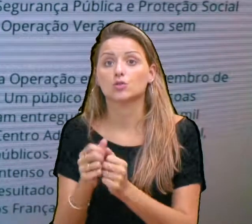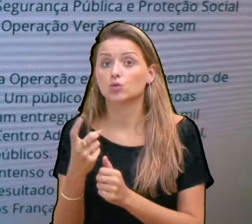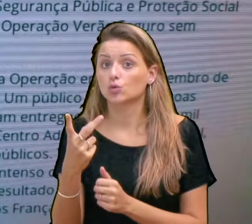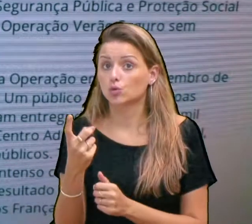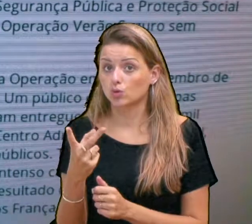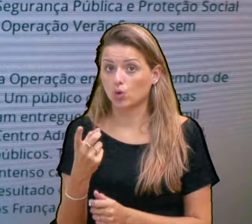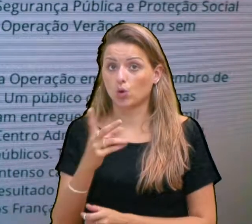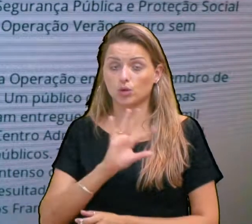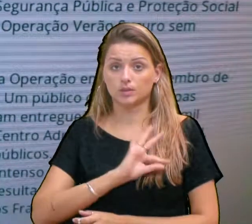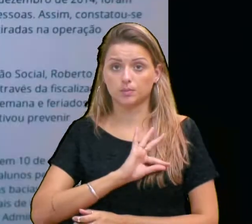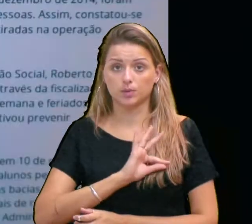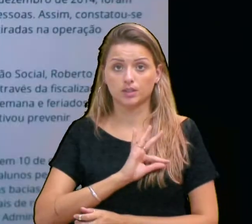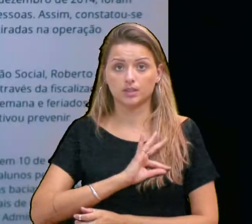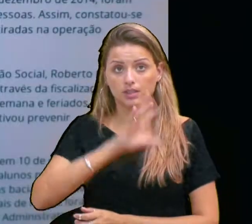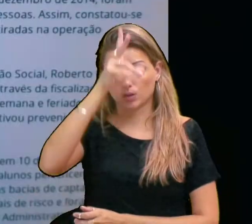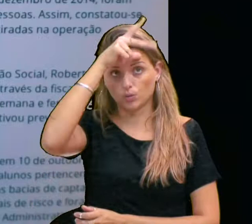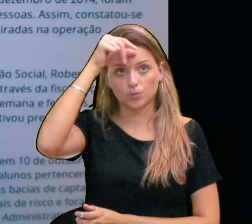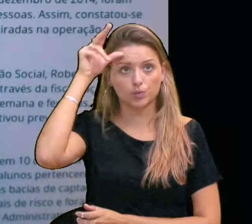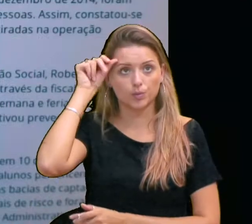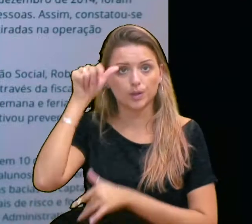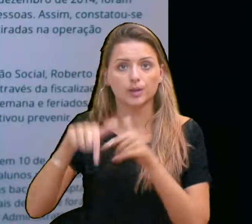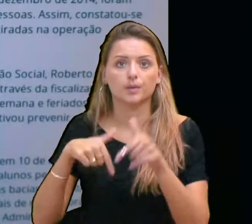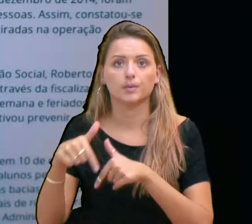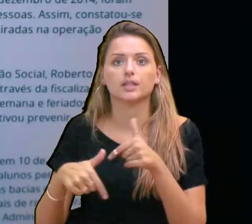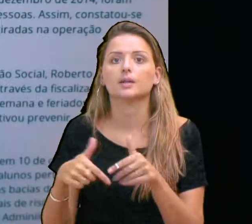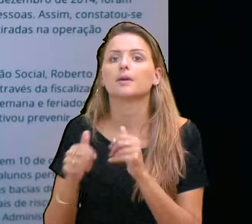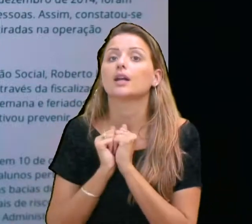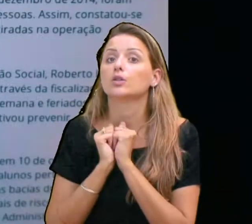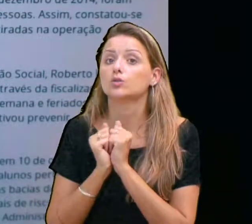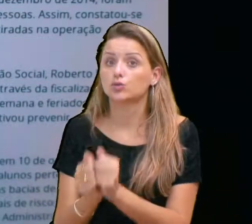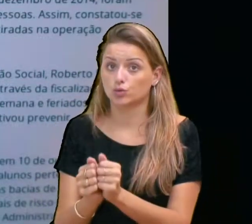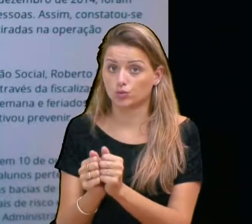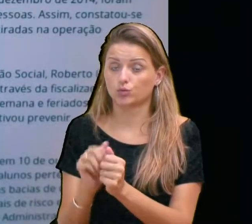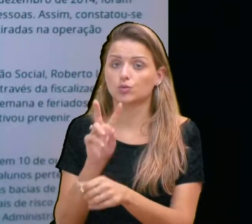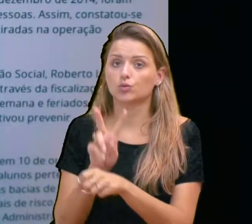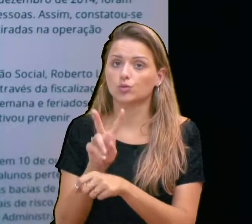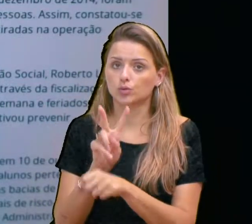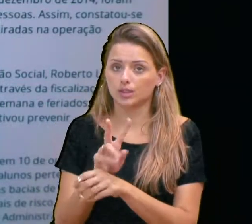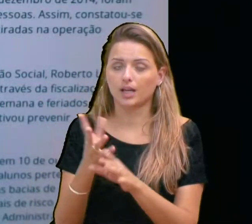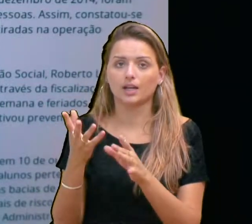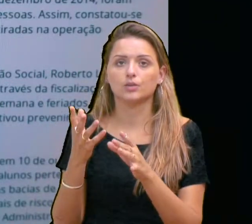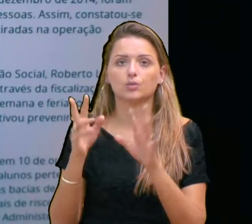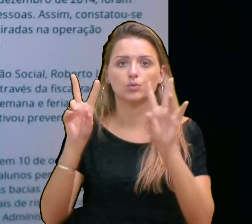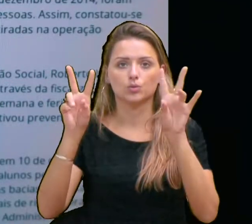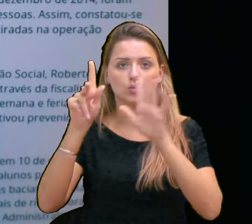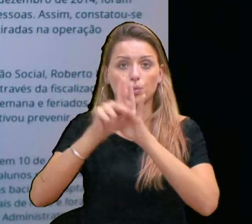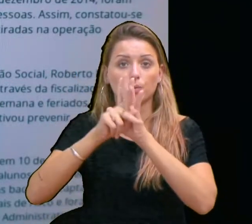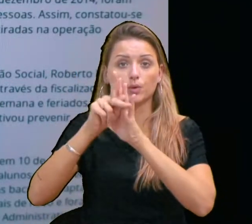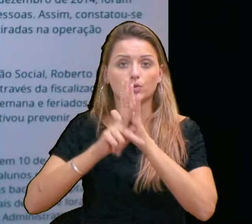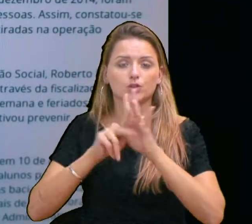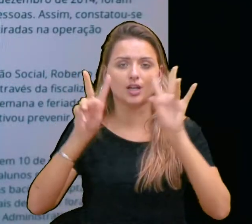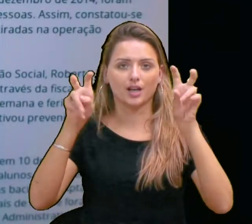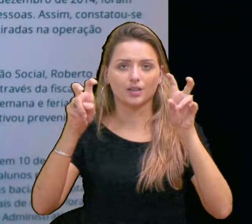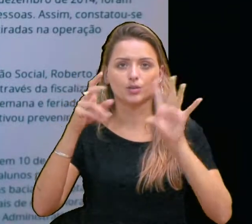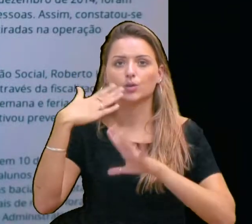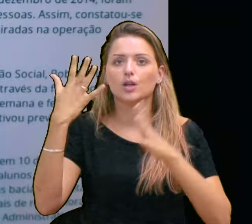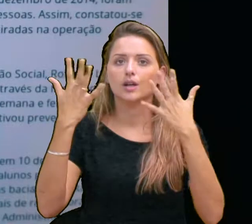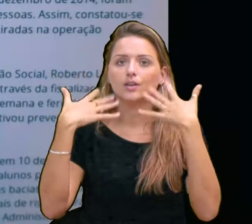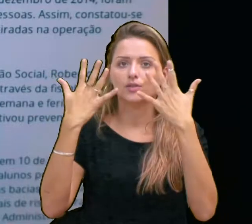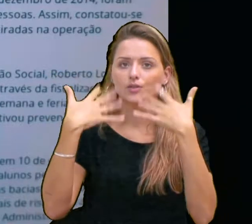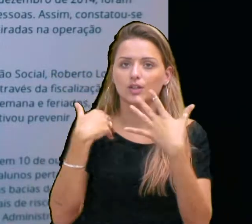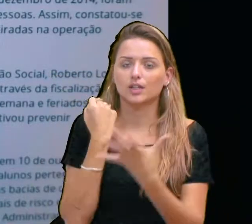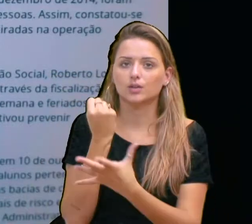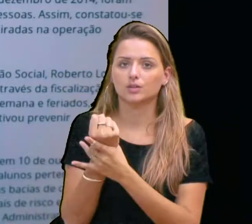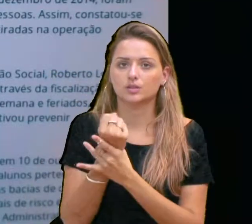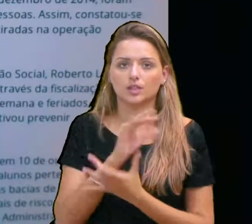da Guarda Municipal para atuar justamente na Operação Verão Seguro, onde esses servidores da Guarda